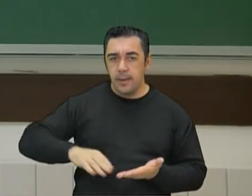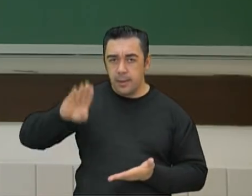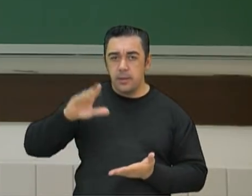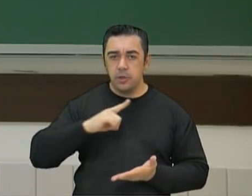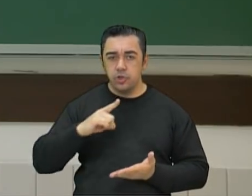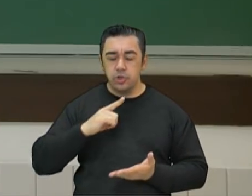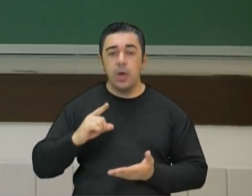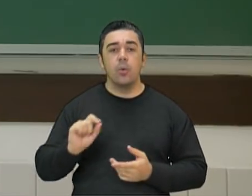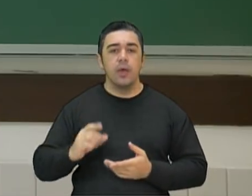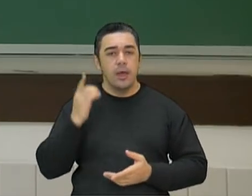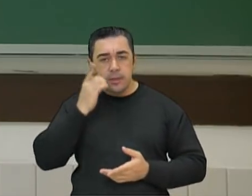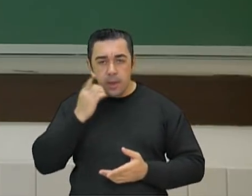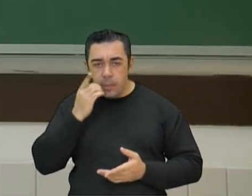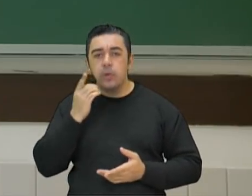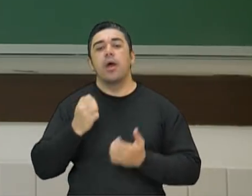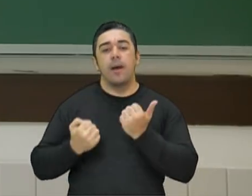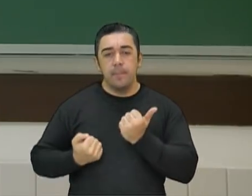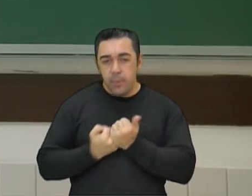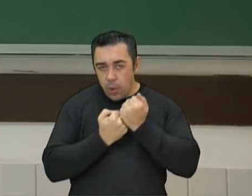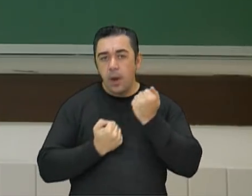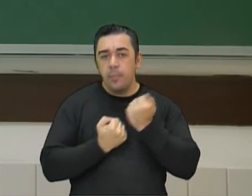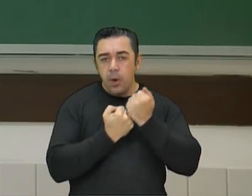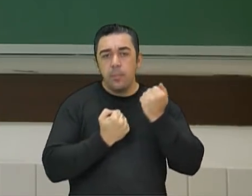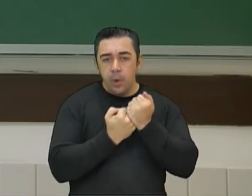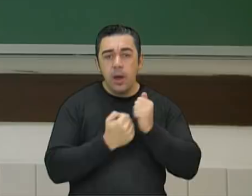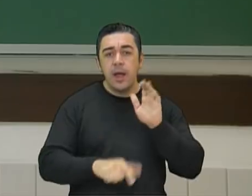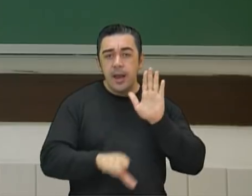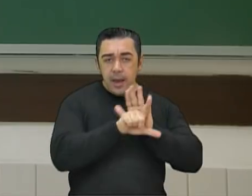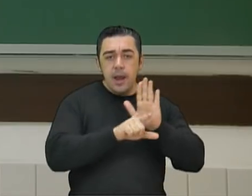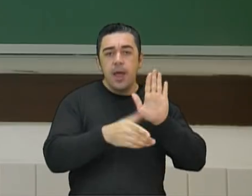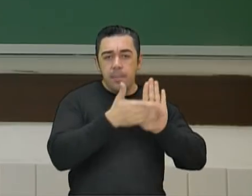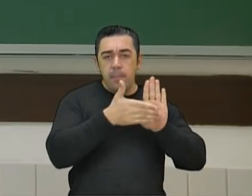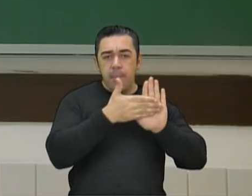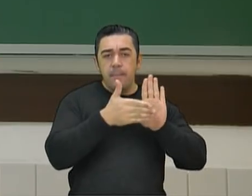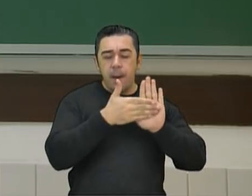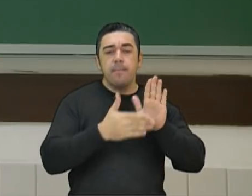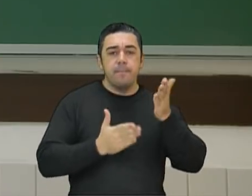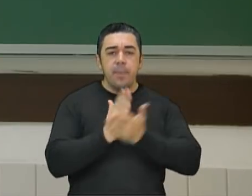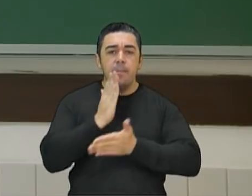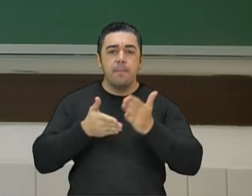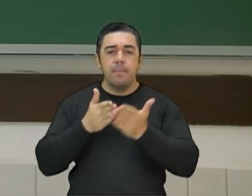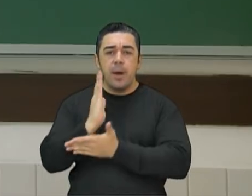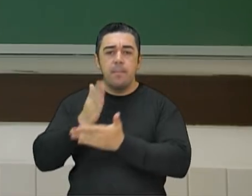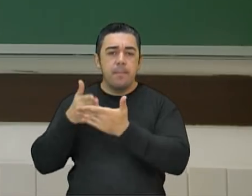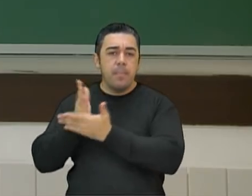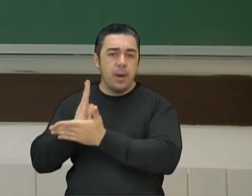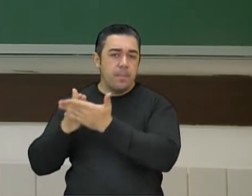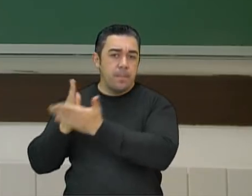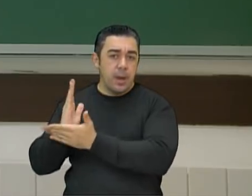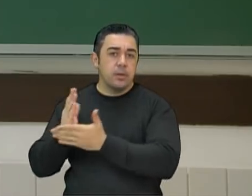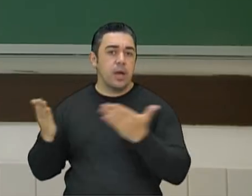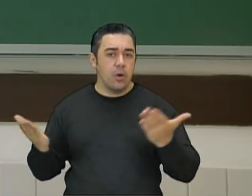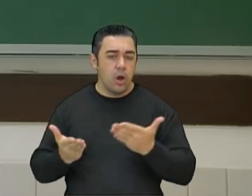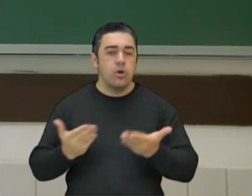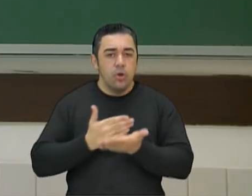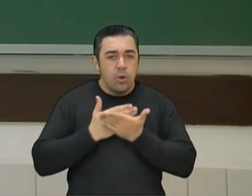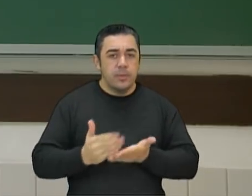deputados apoiando suas decisões, todas as leis propostas por ele, claro, eram aprovadas e passavam a